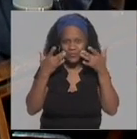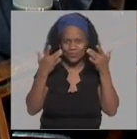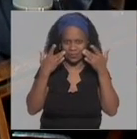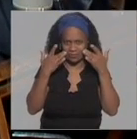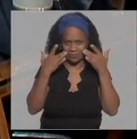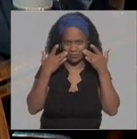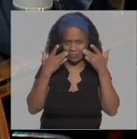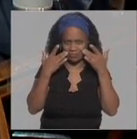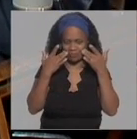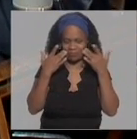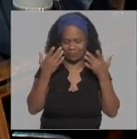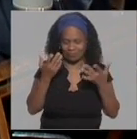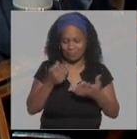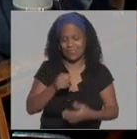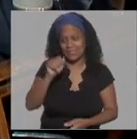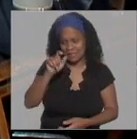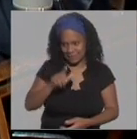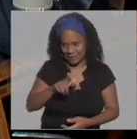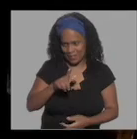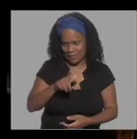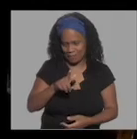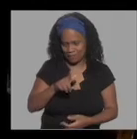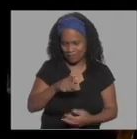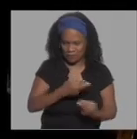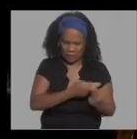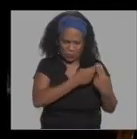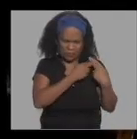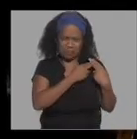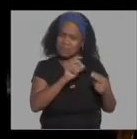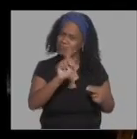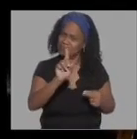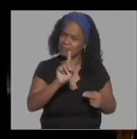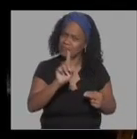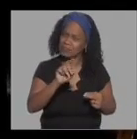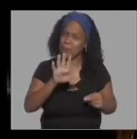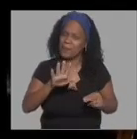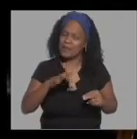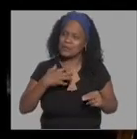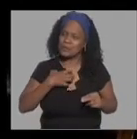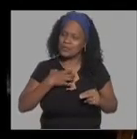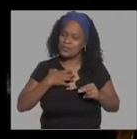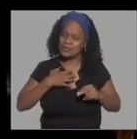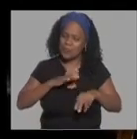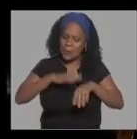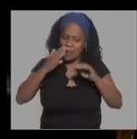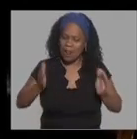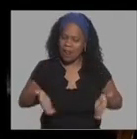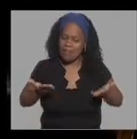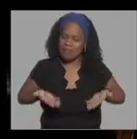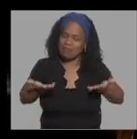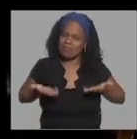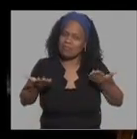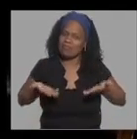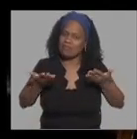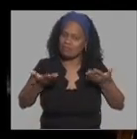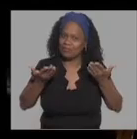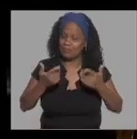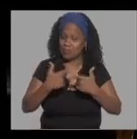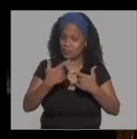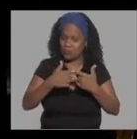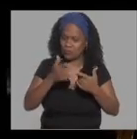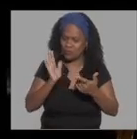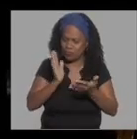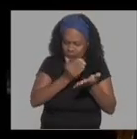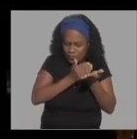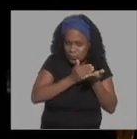espetáculo é exatamente peso não na verdade estava me sentindo mais leve porque eu sabia que através de